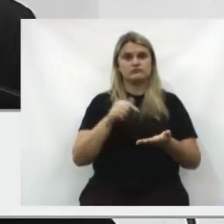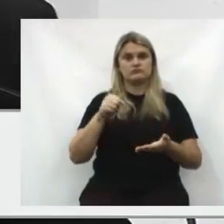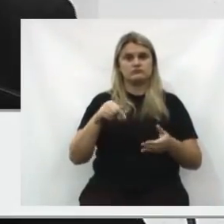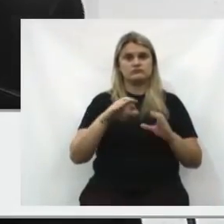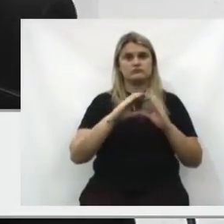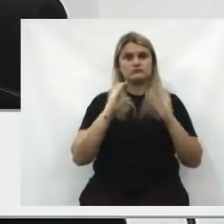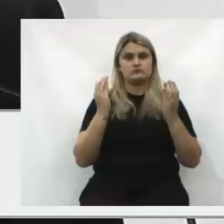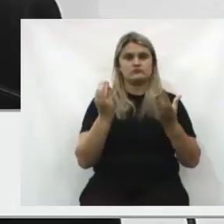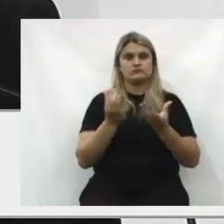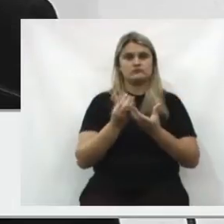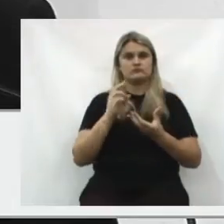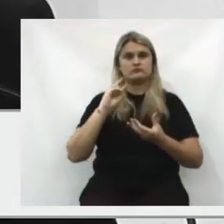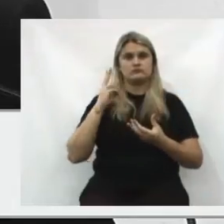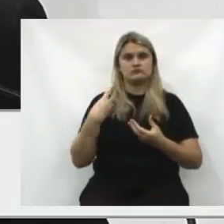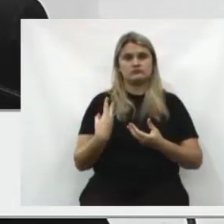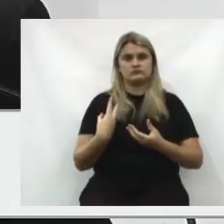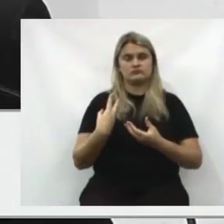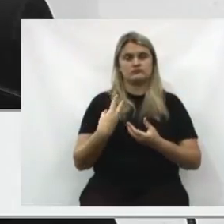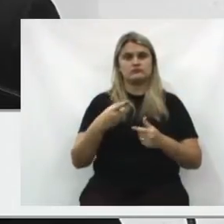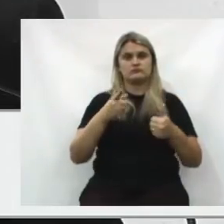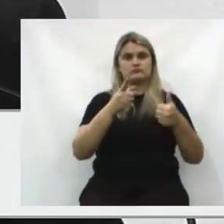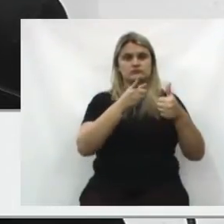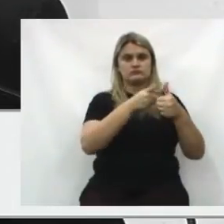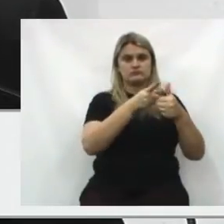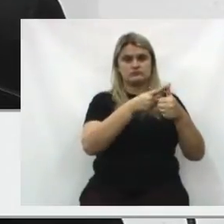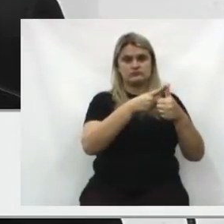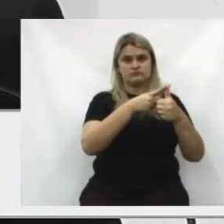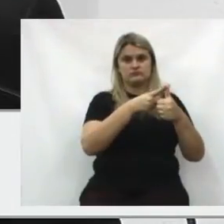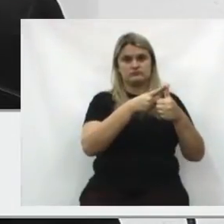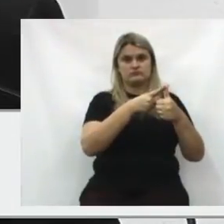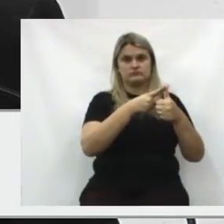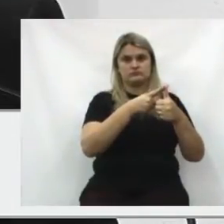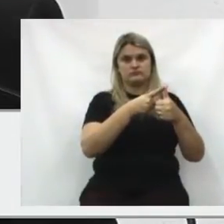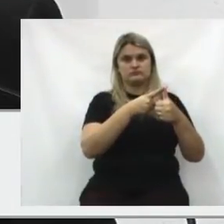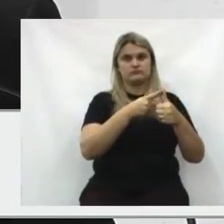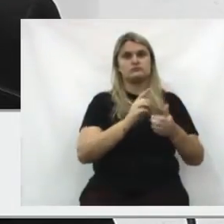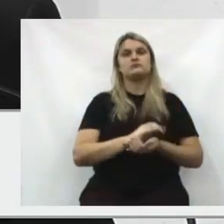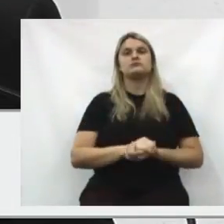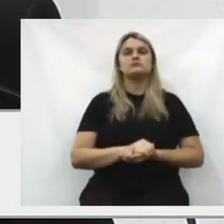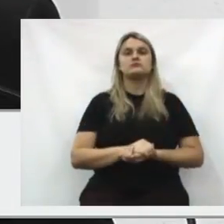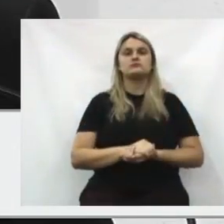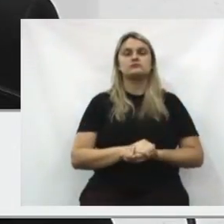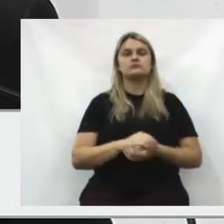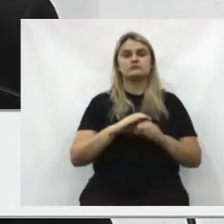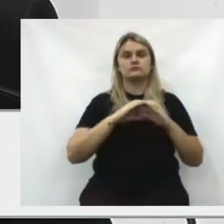ter que acertar aqui na Câmara de Vereadores. Primeiro,